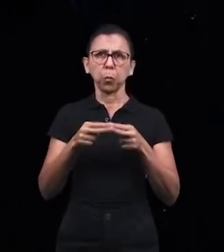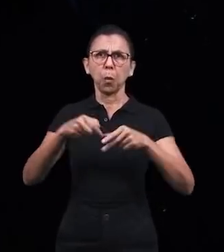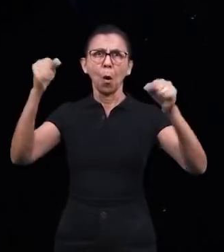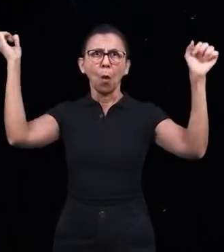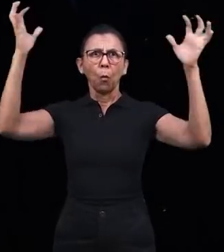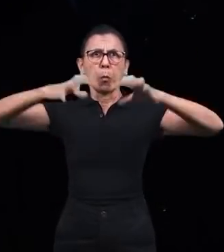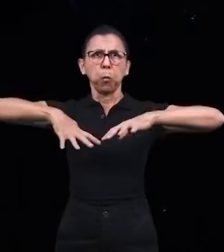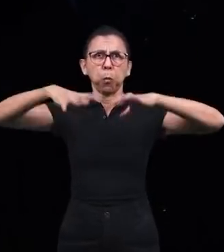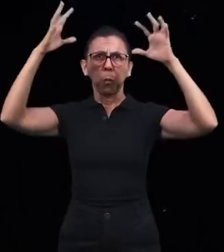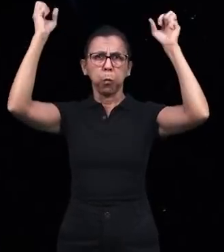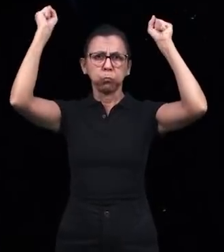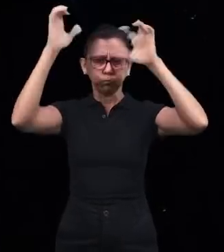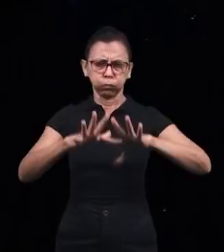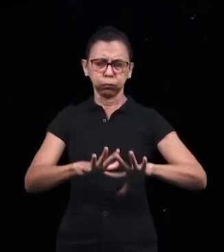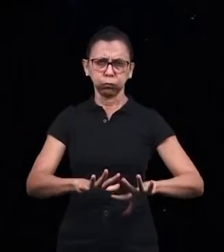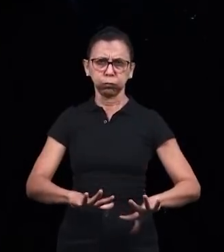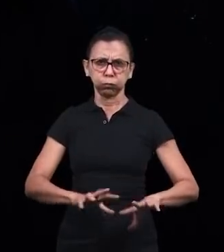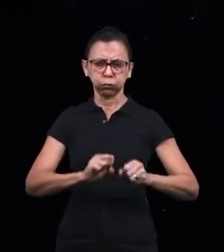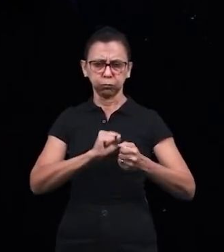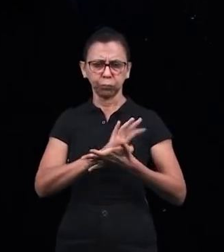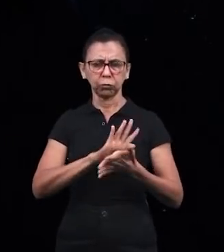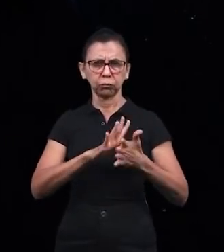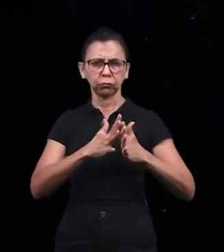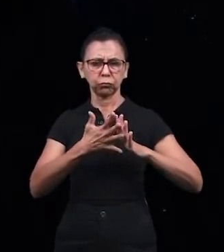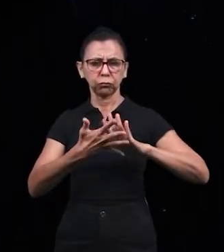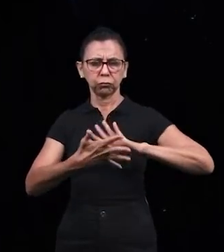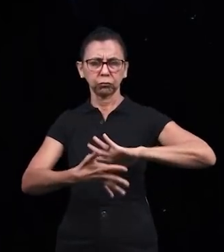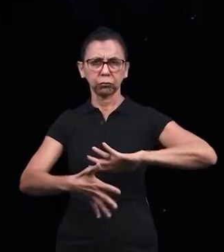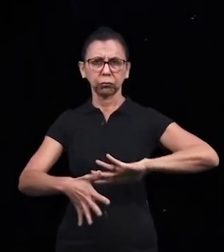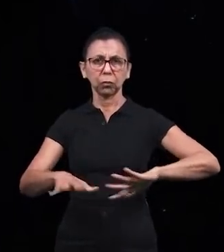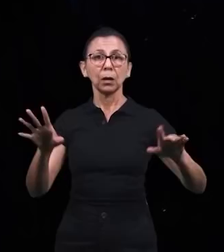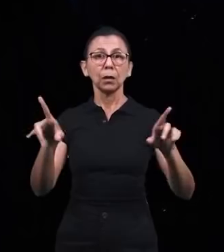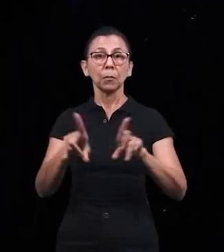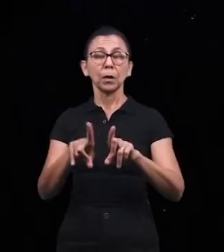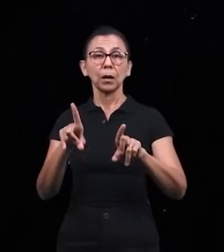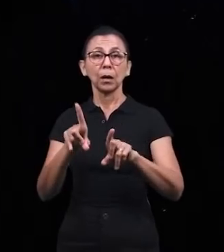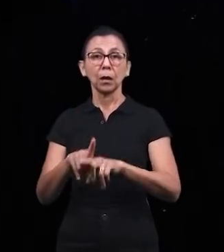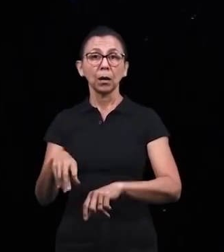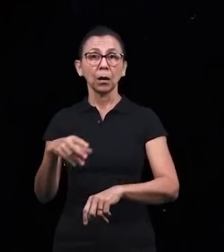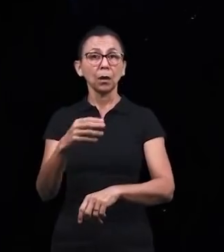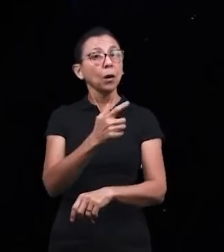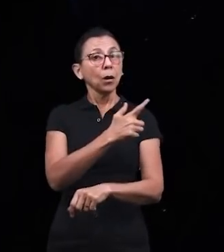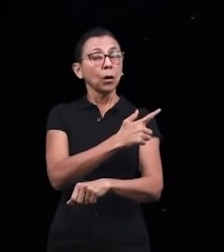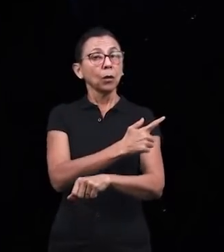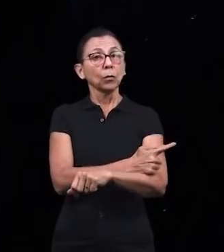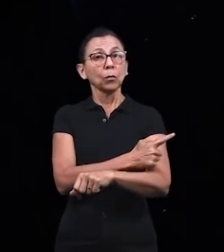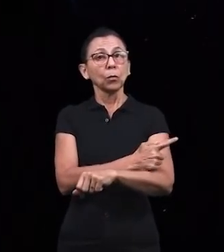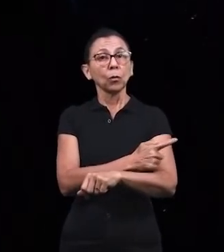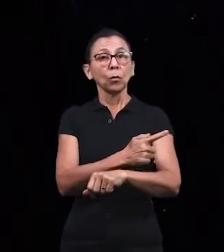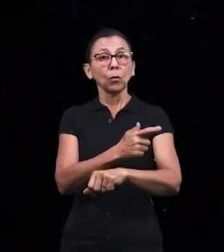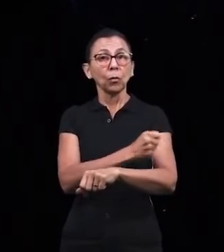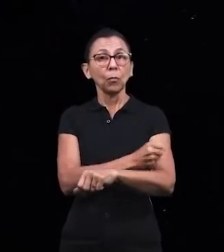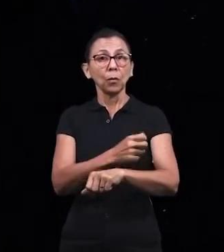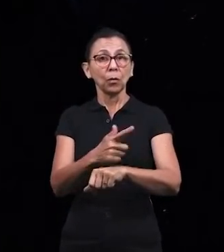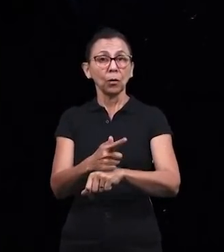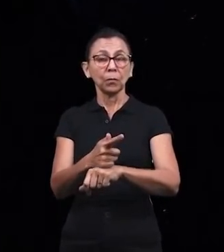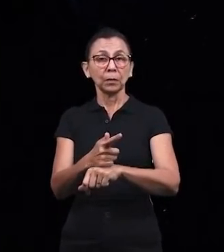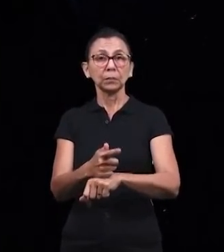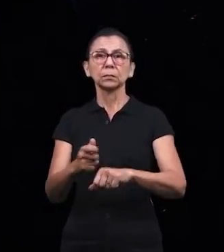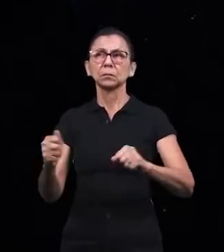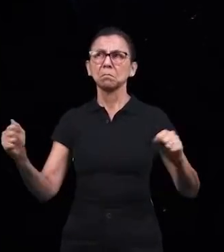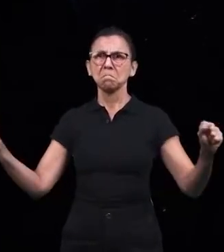estão nos declarando que vai se passando o que Jesus falou. Venha Cristo que Ele te reveste com o